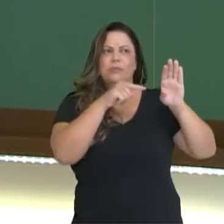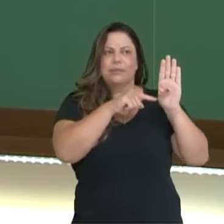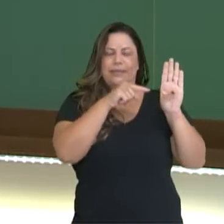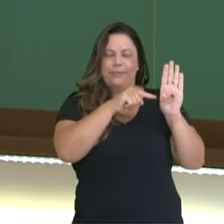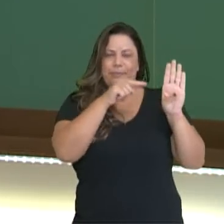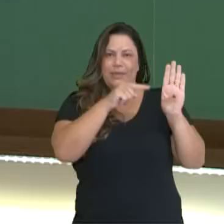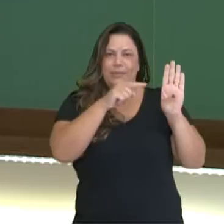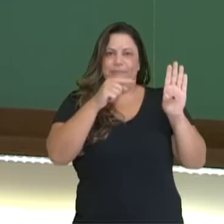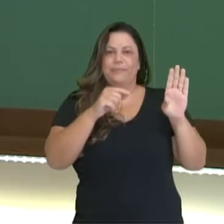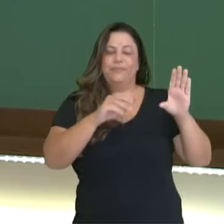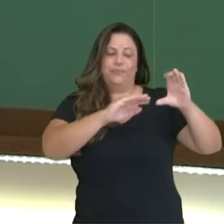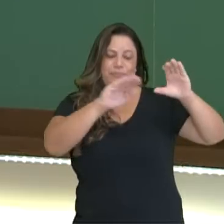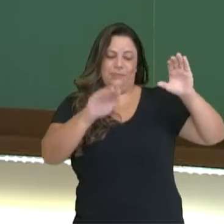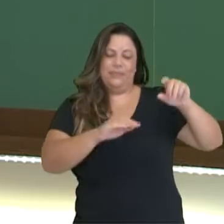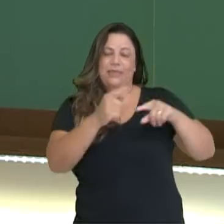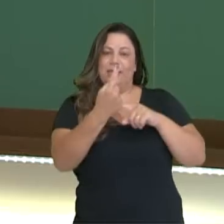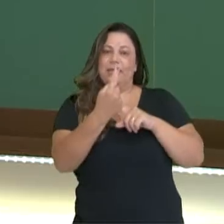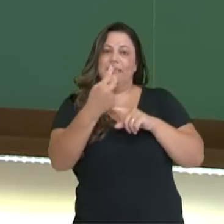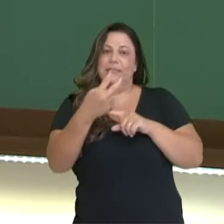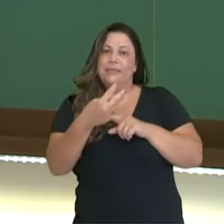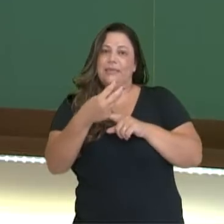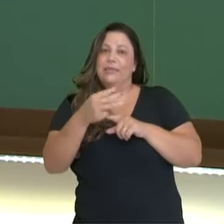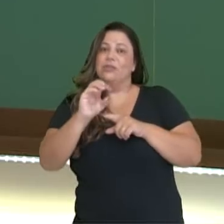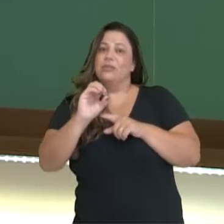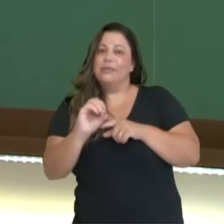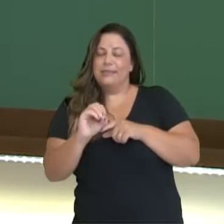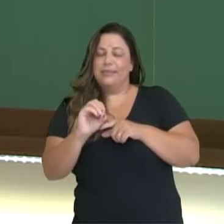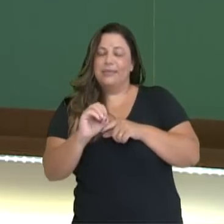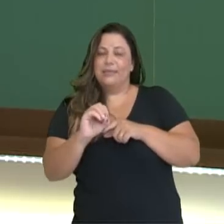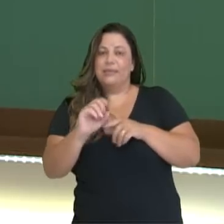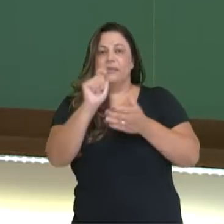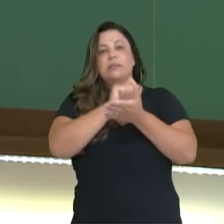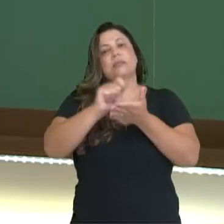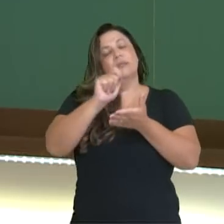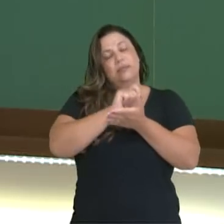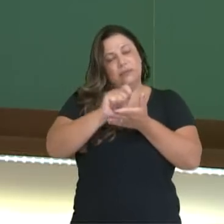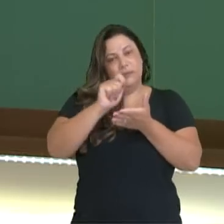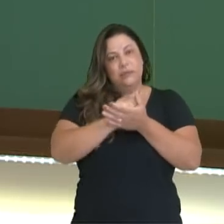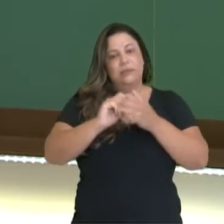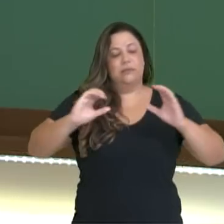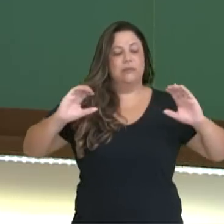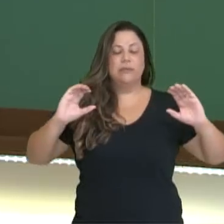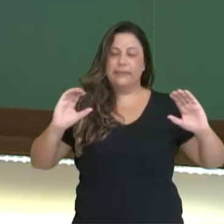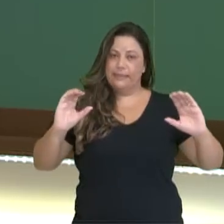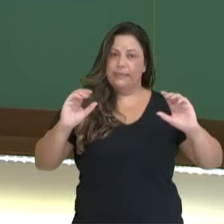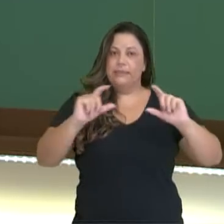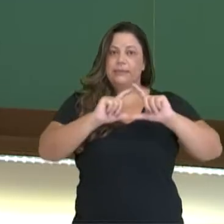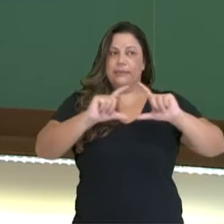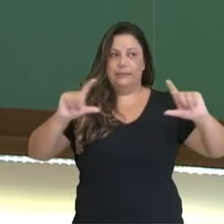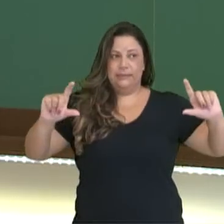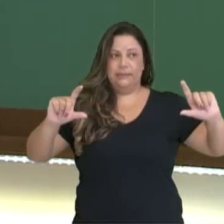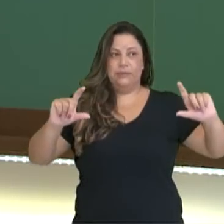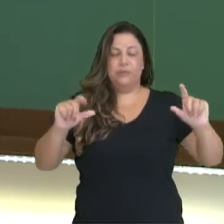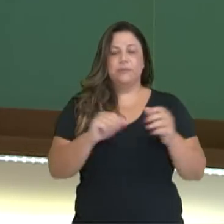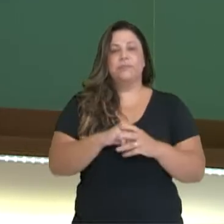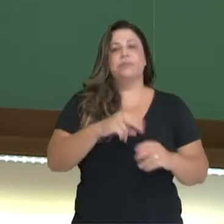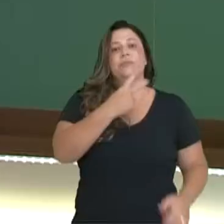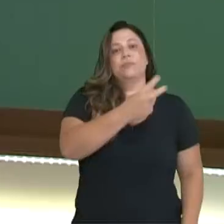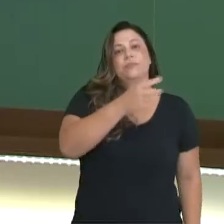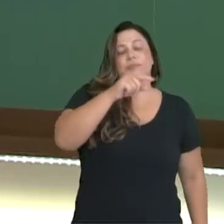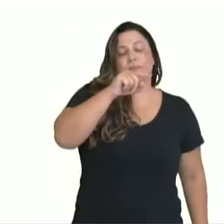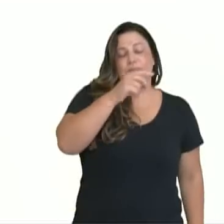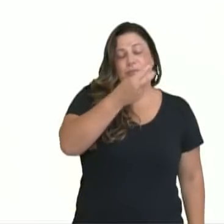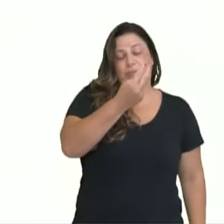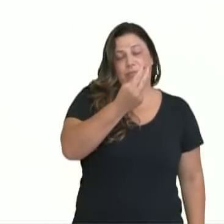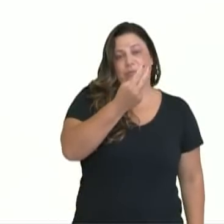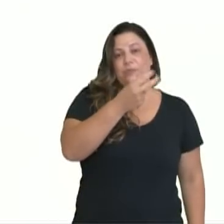de 130 graus. Na hora de escrever a expressão do arco côngruo, o